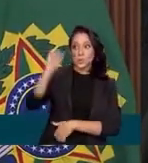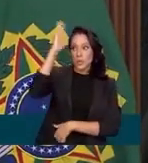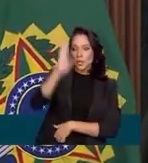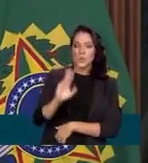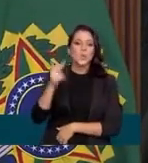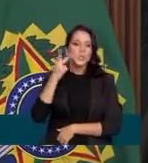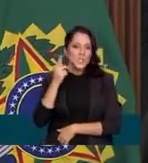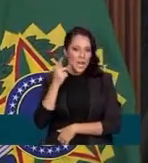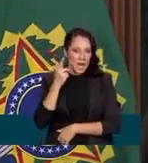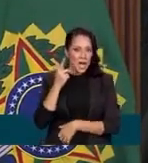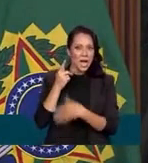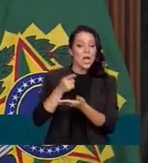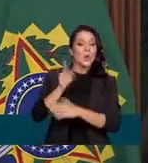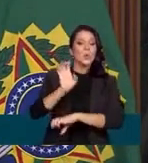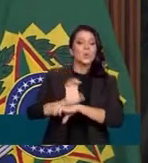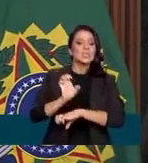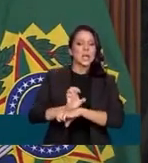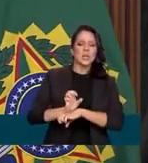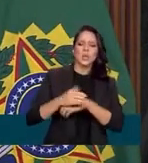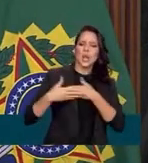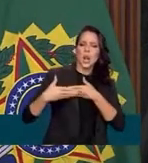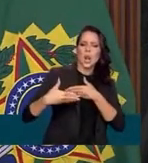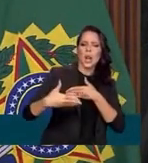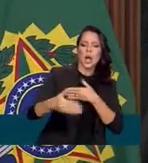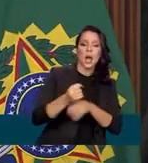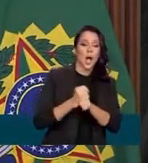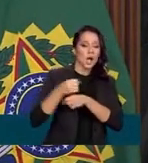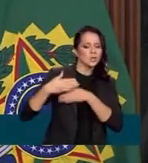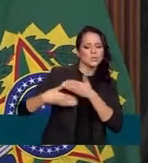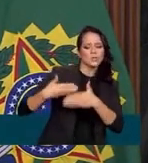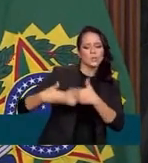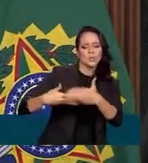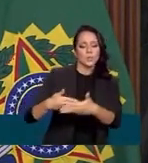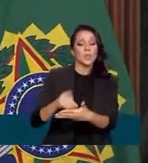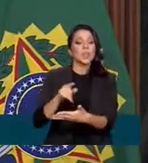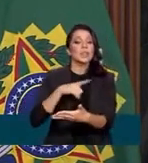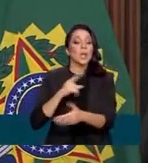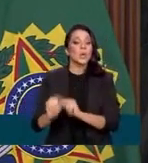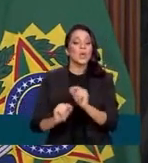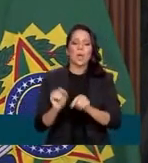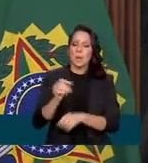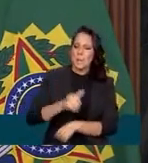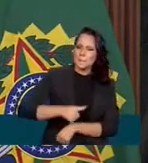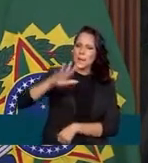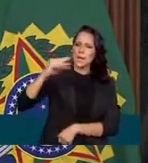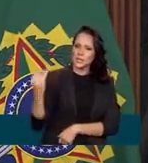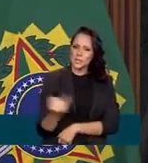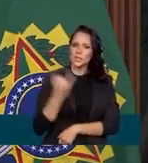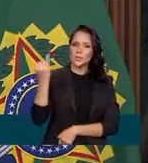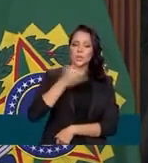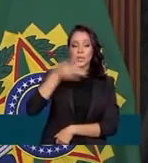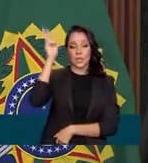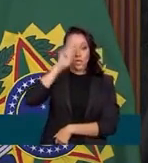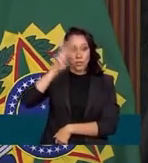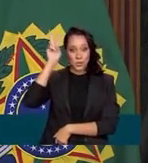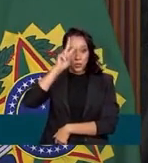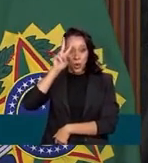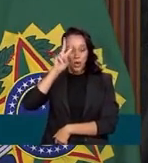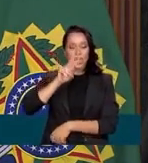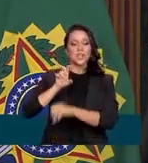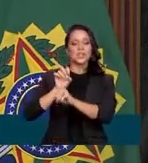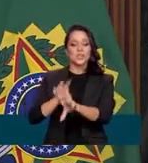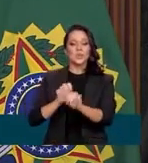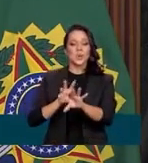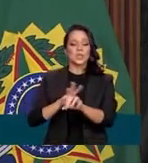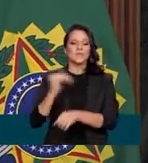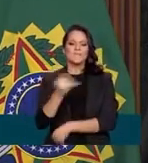dias que aí pode fazer com que esse caso pode ser pode enfim suscitar alguma repercussão um